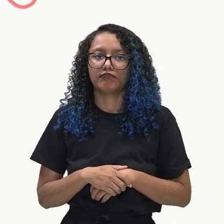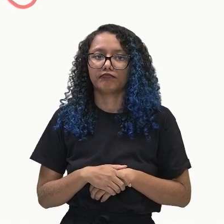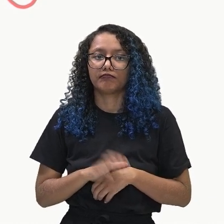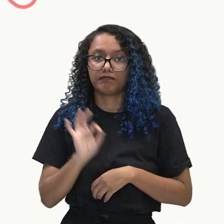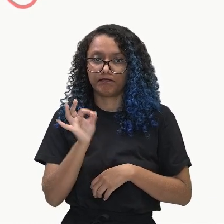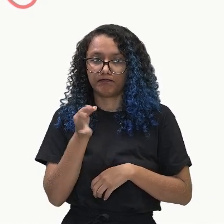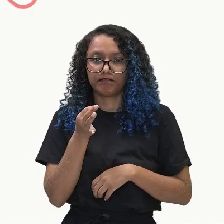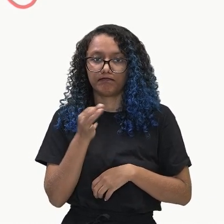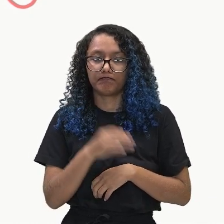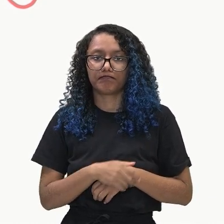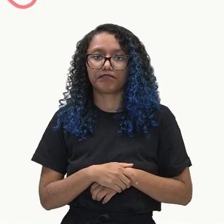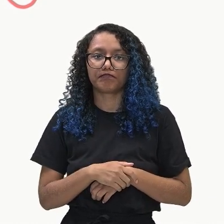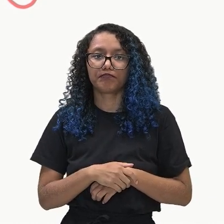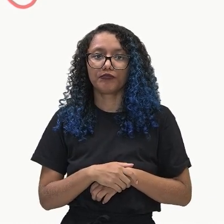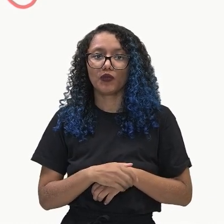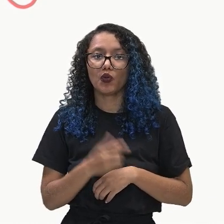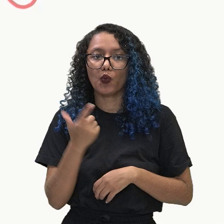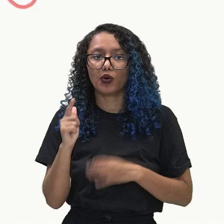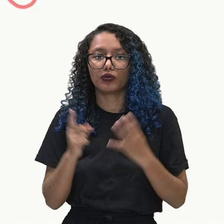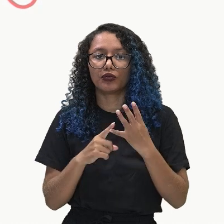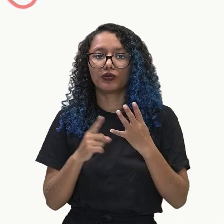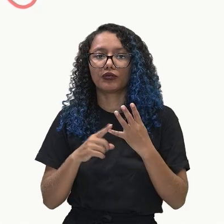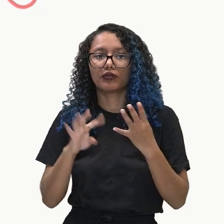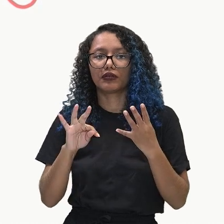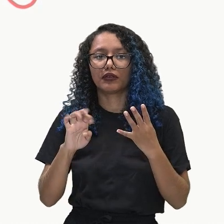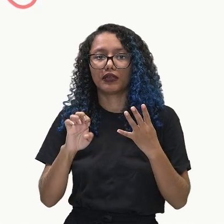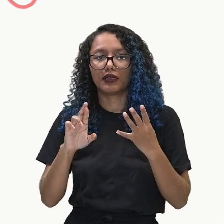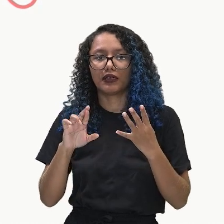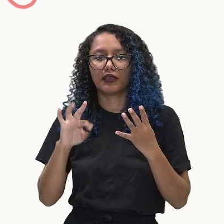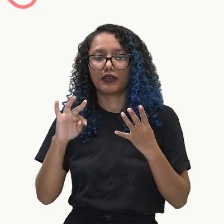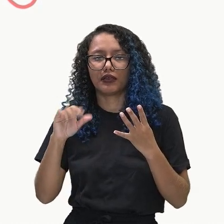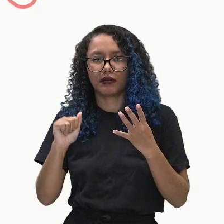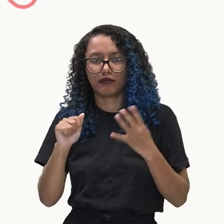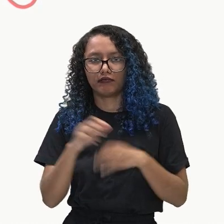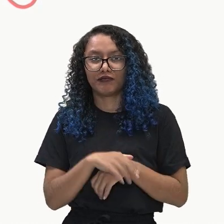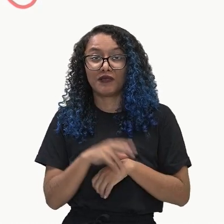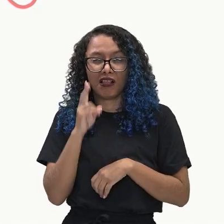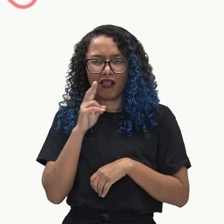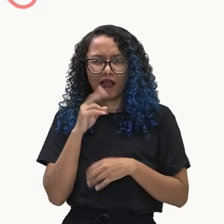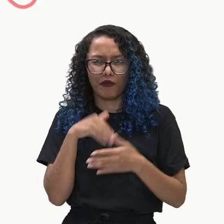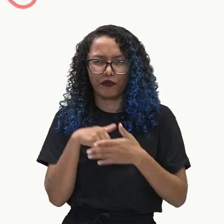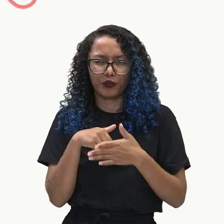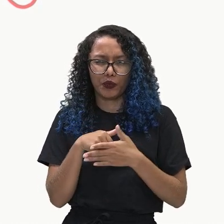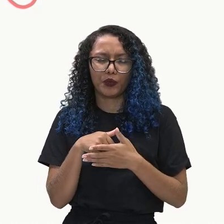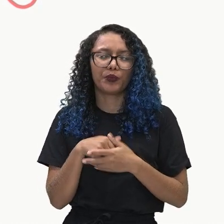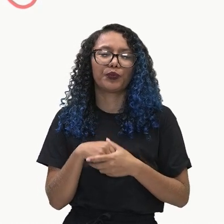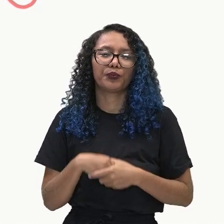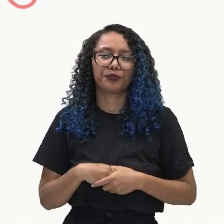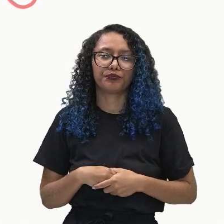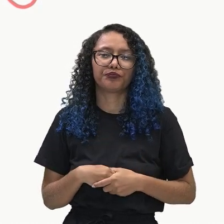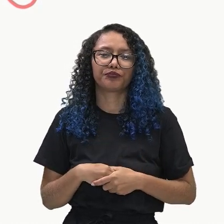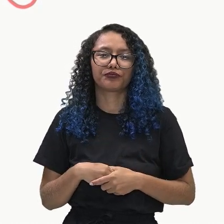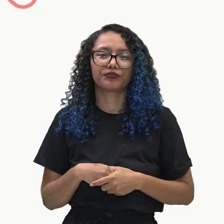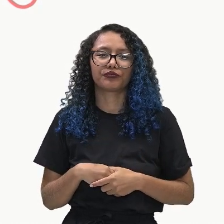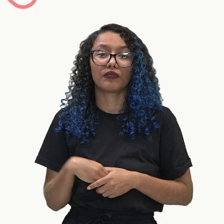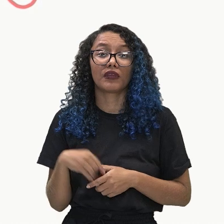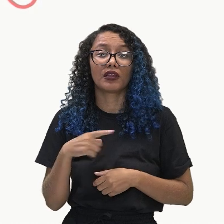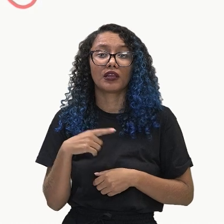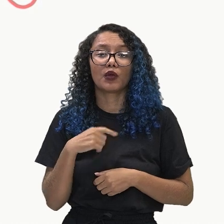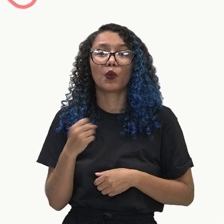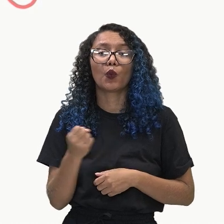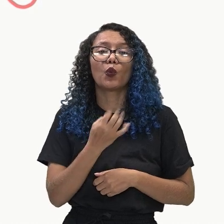Tri. E tetra, olha aí, lembrando do futebol, possui o quê?